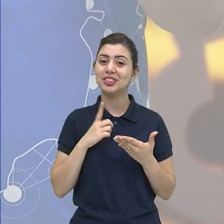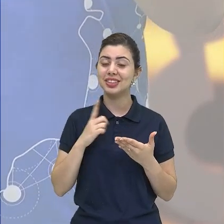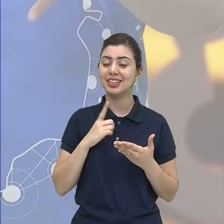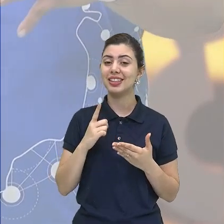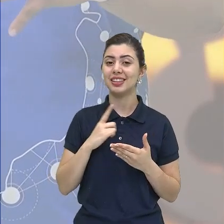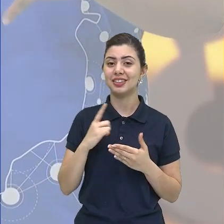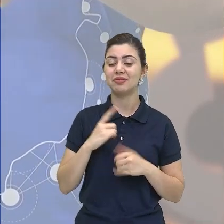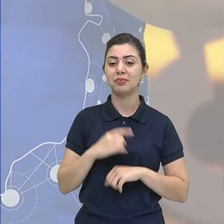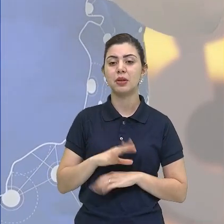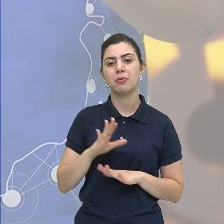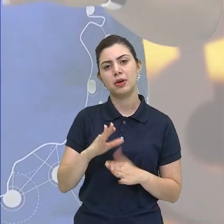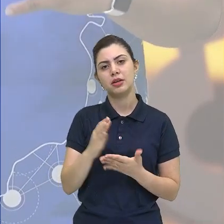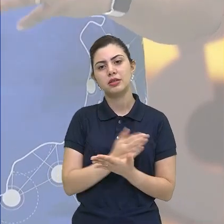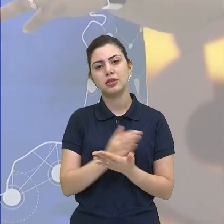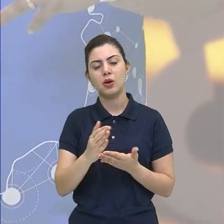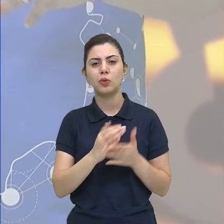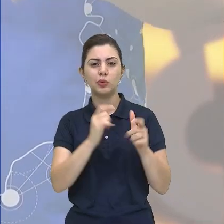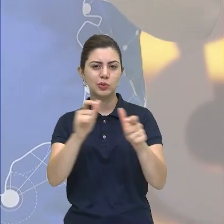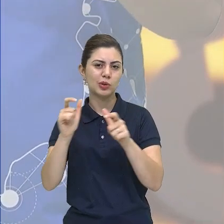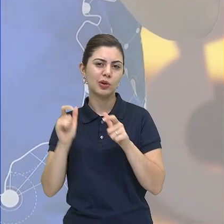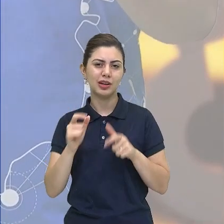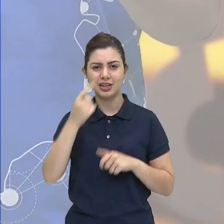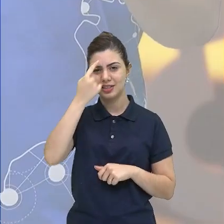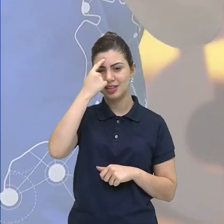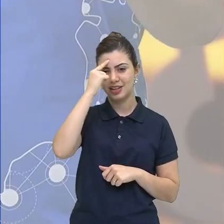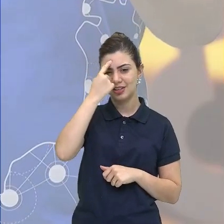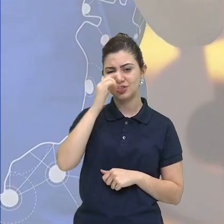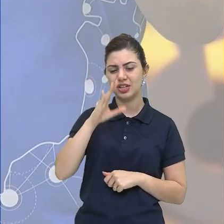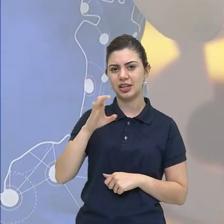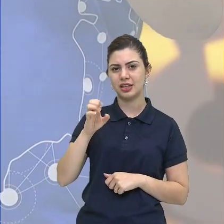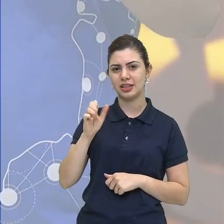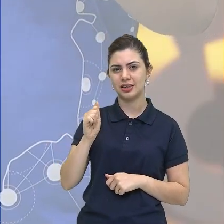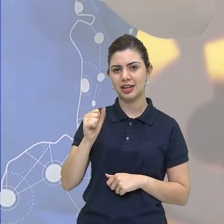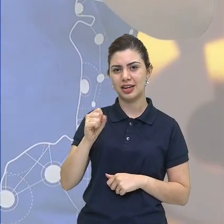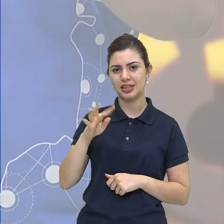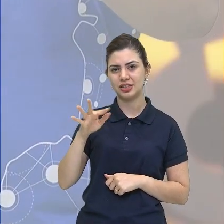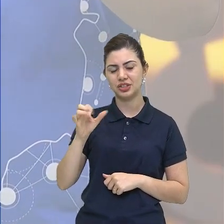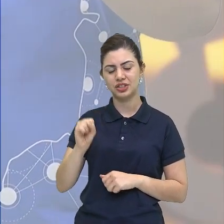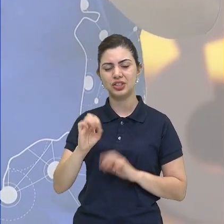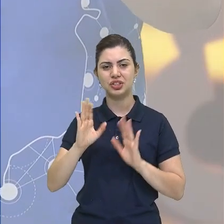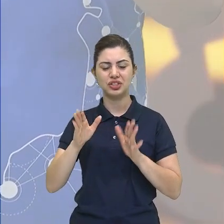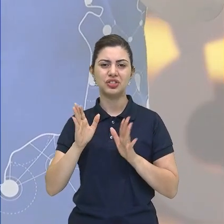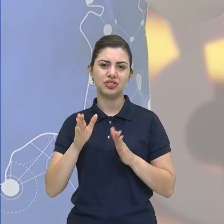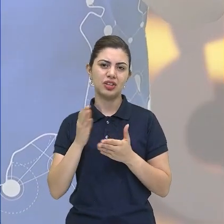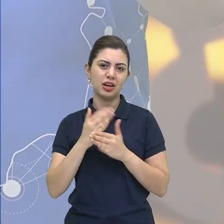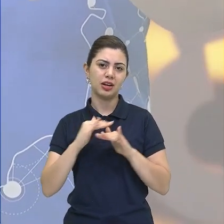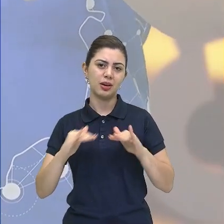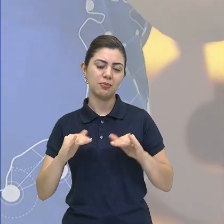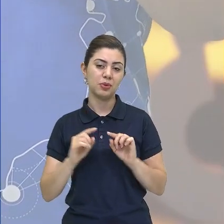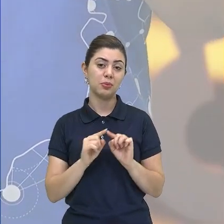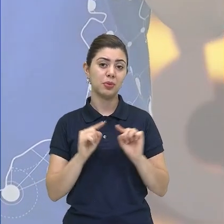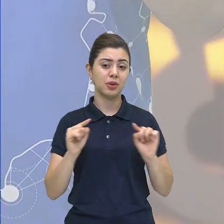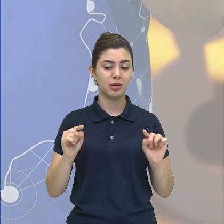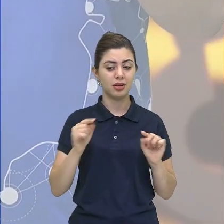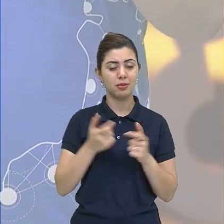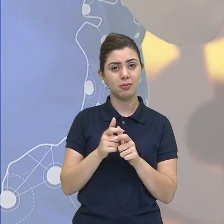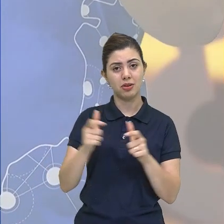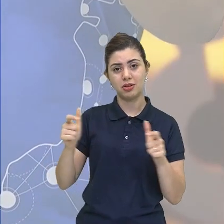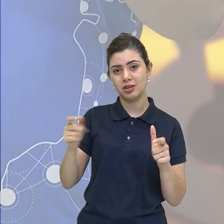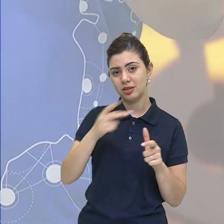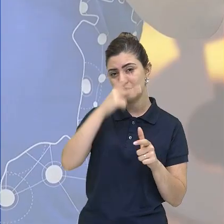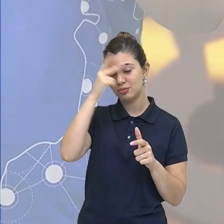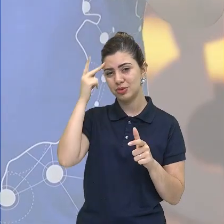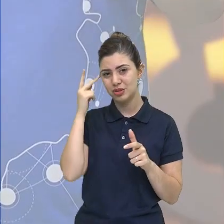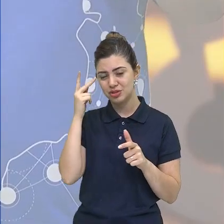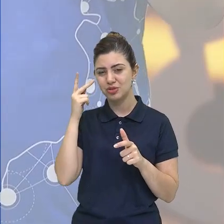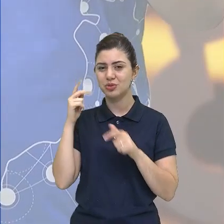Claro que em algumas partes da Índia, essa ideia das castas já está sendo tanto quanto deixada de lado, mas as pessoas mais